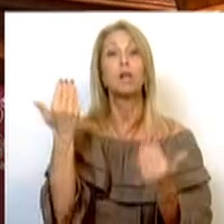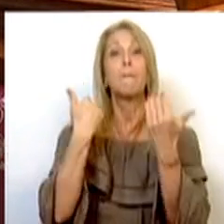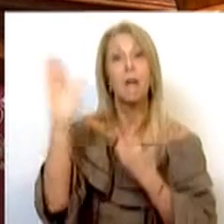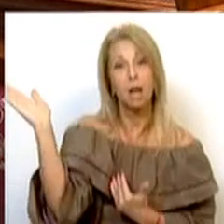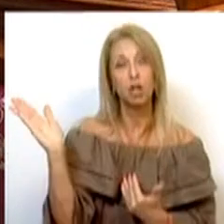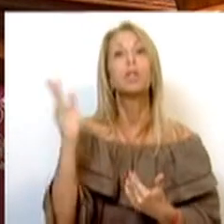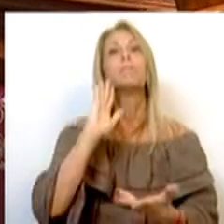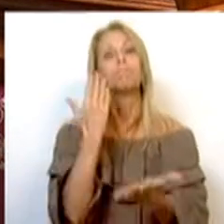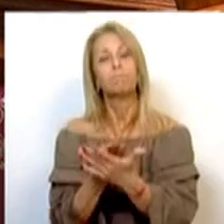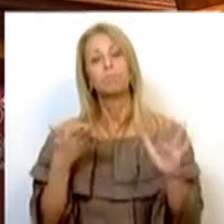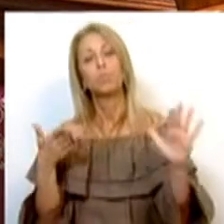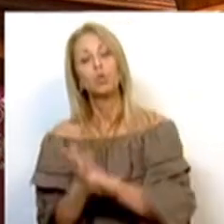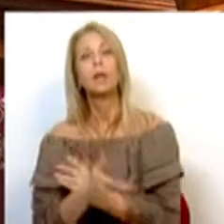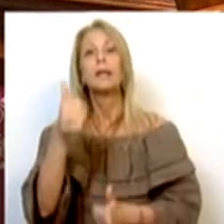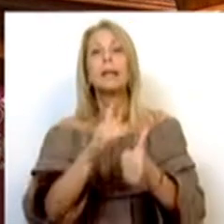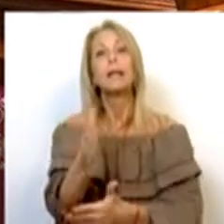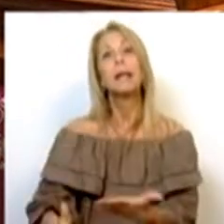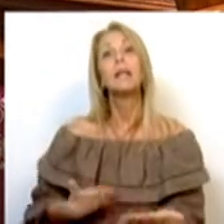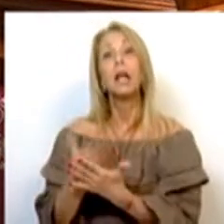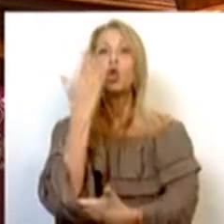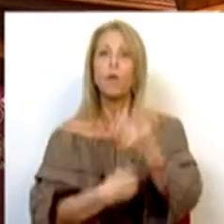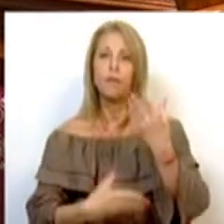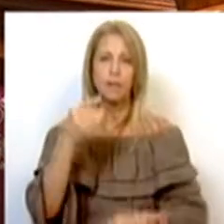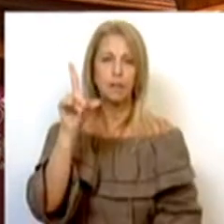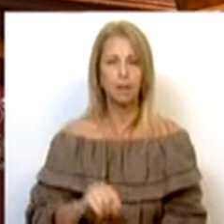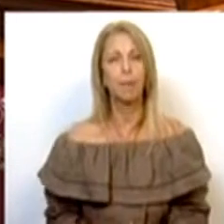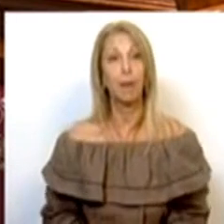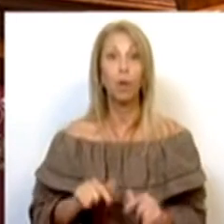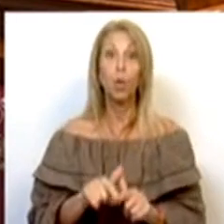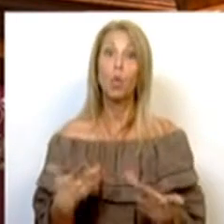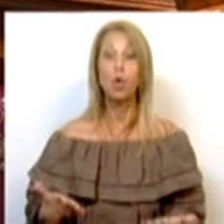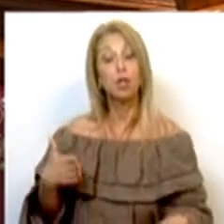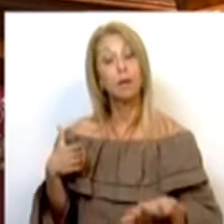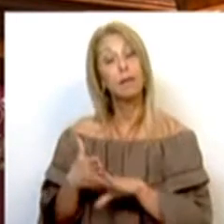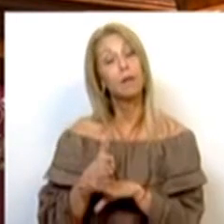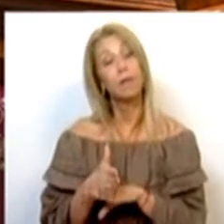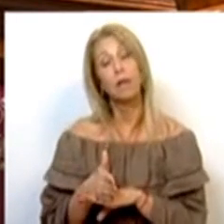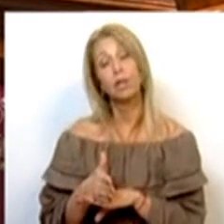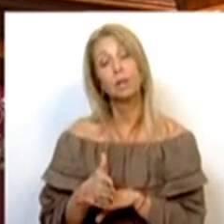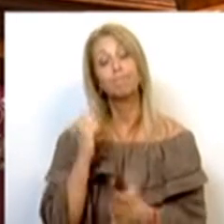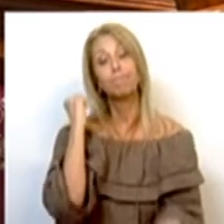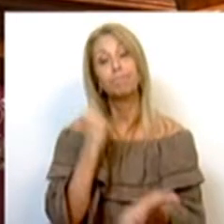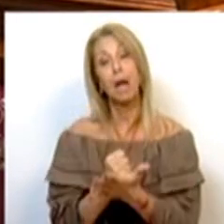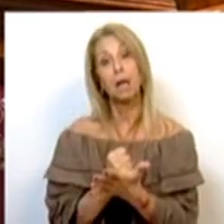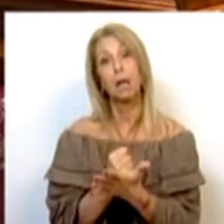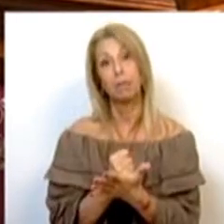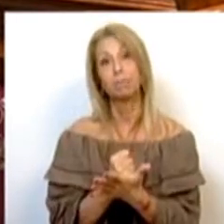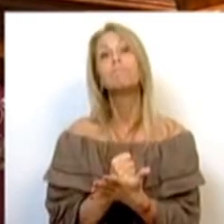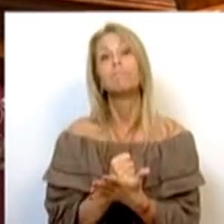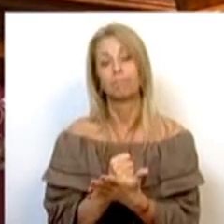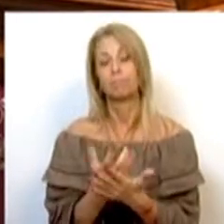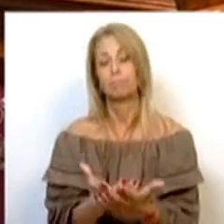de entrada de análise aos candidatos com deficiência. Hoje, através de uma das grandes marcas do Partido